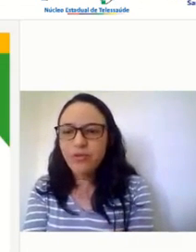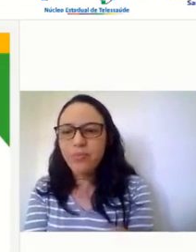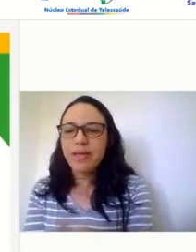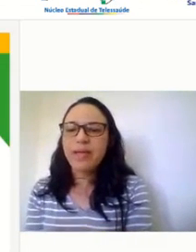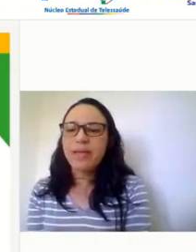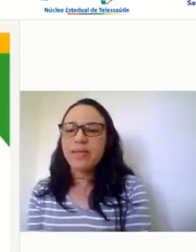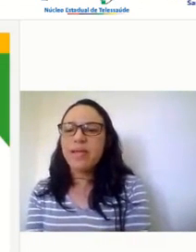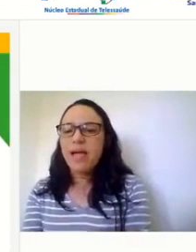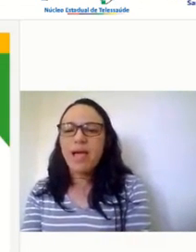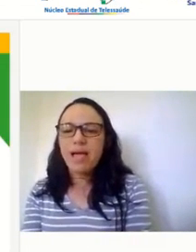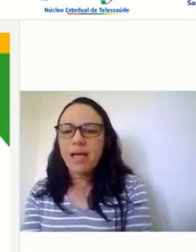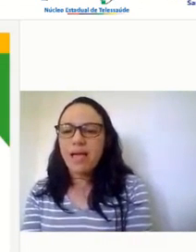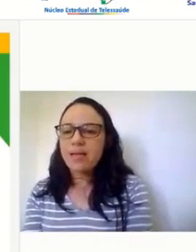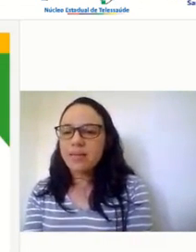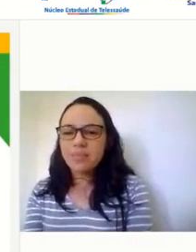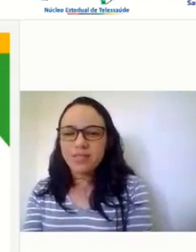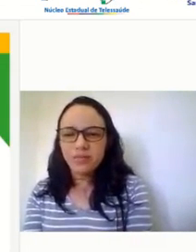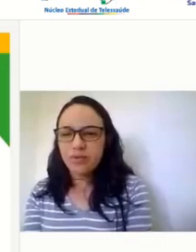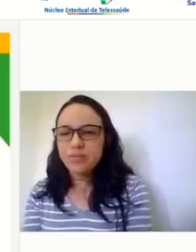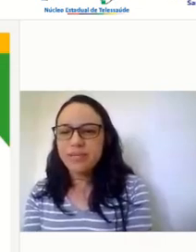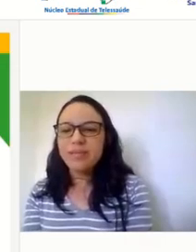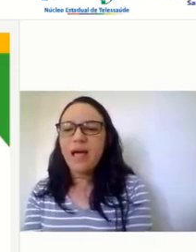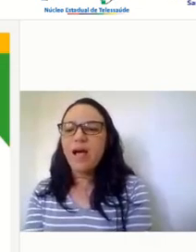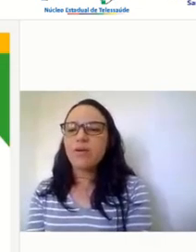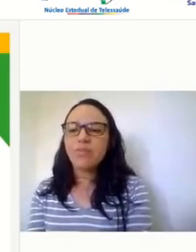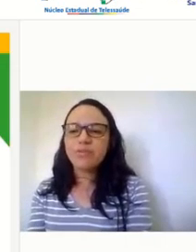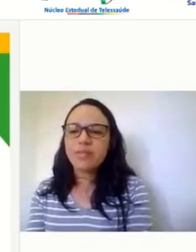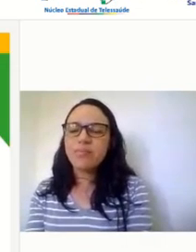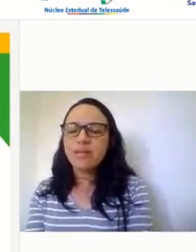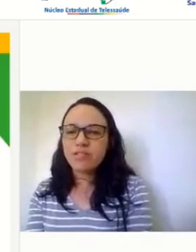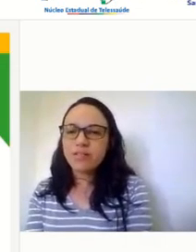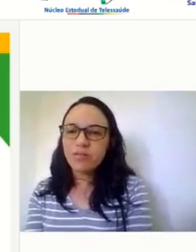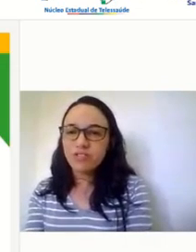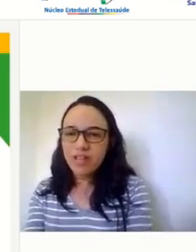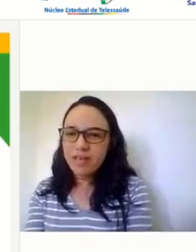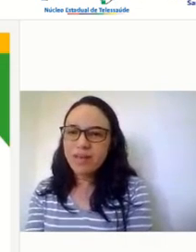e aí ó